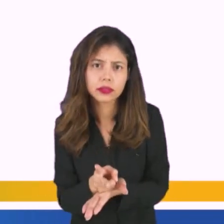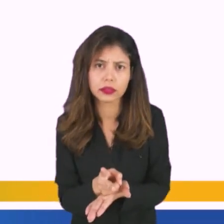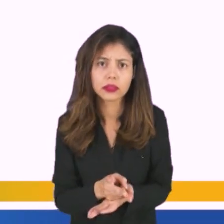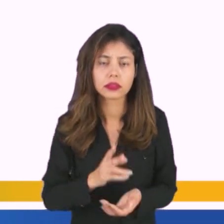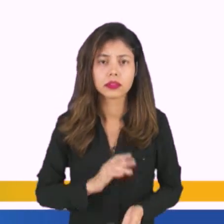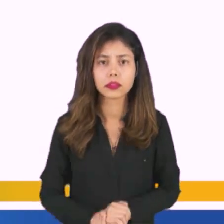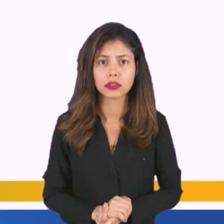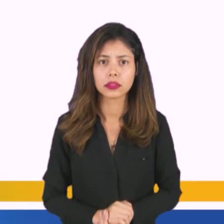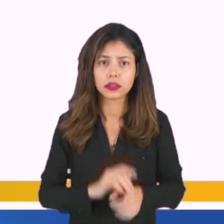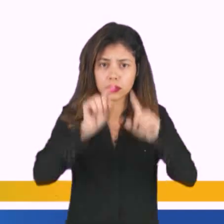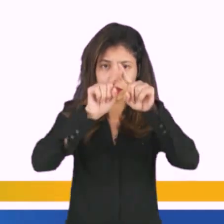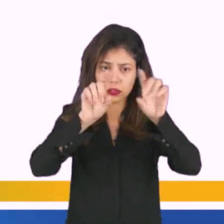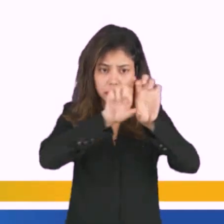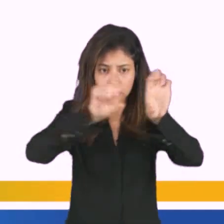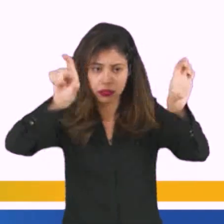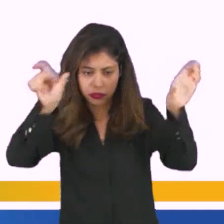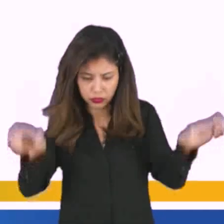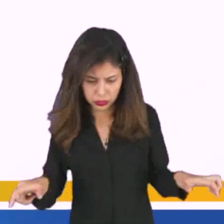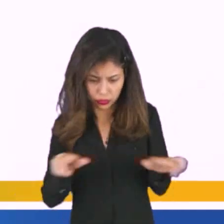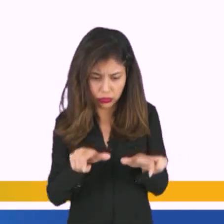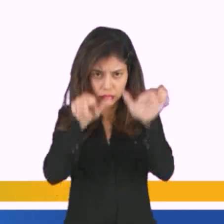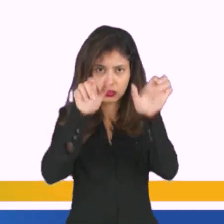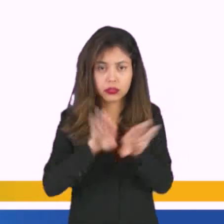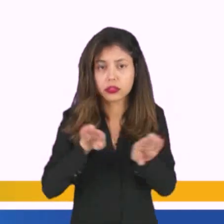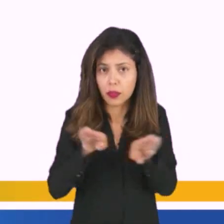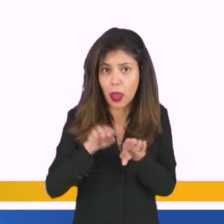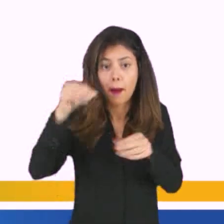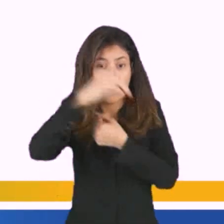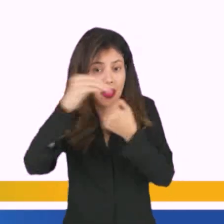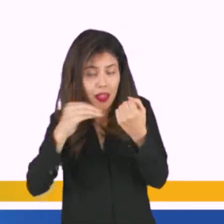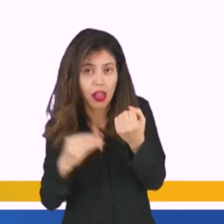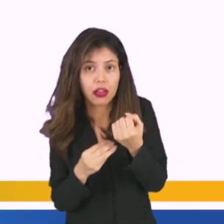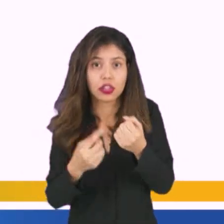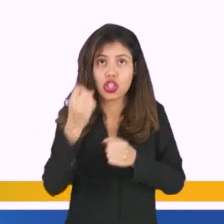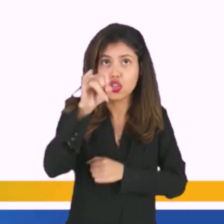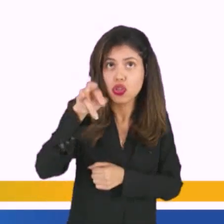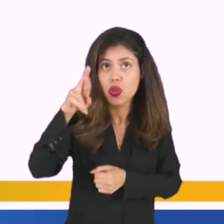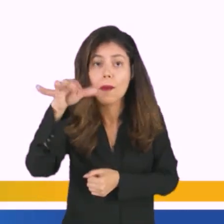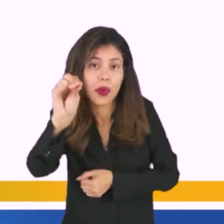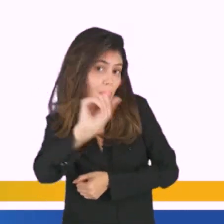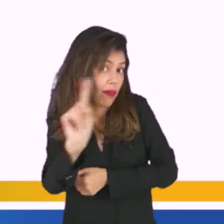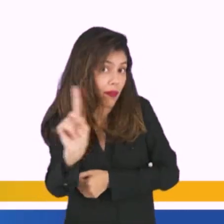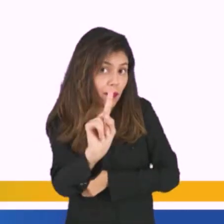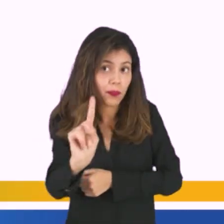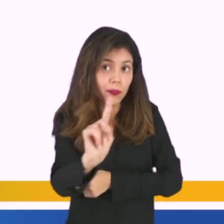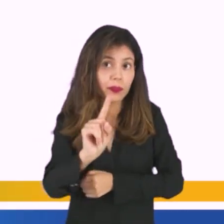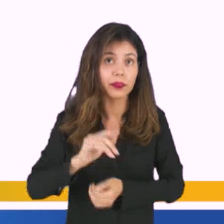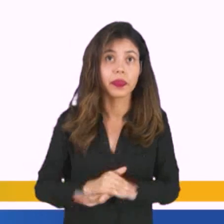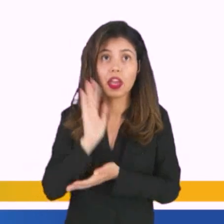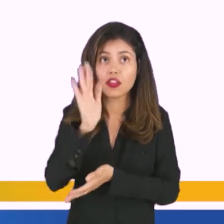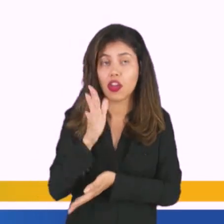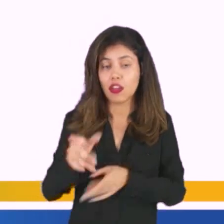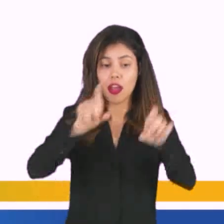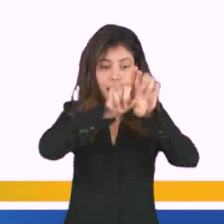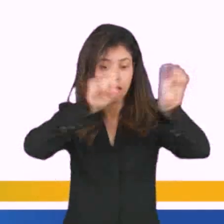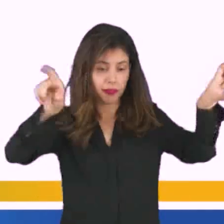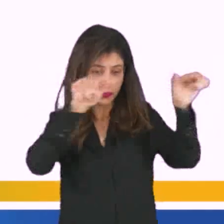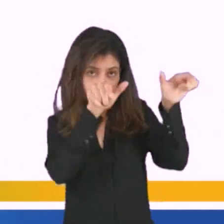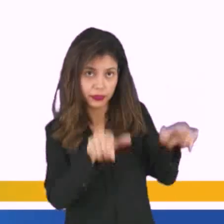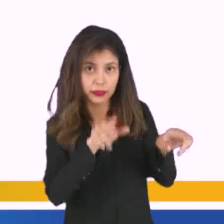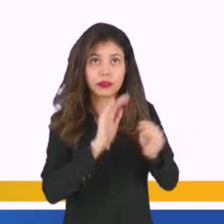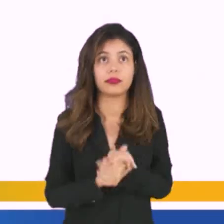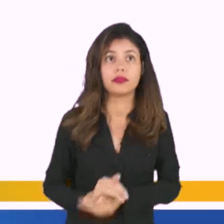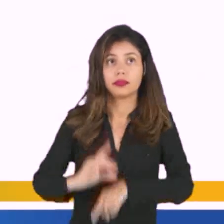cadeia molecular e, portanto, eles não são isômeros. Já na cadeia da letra D, a primeira,